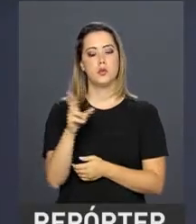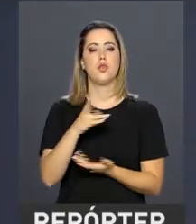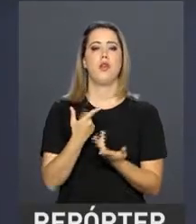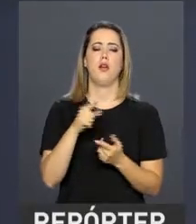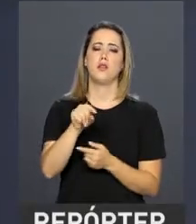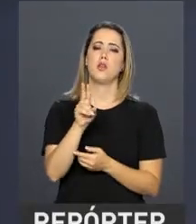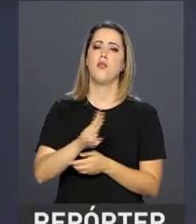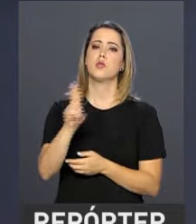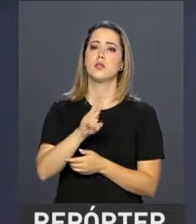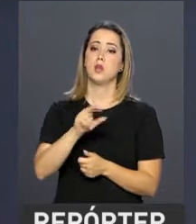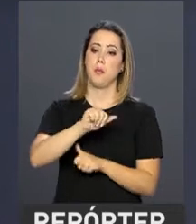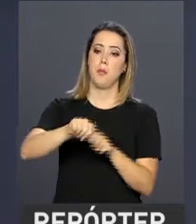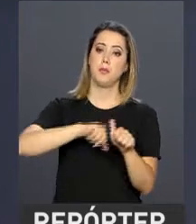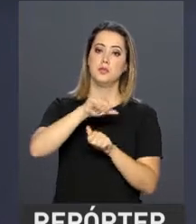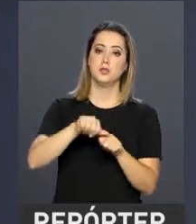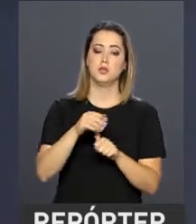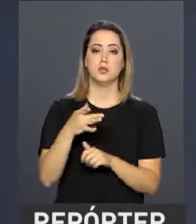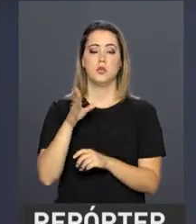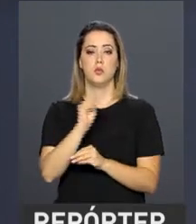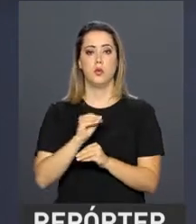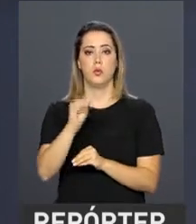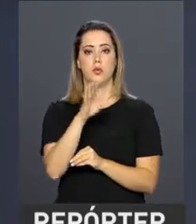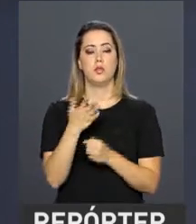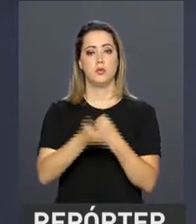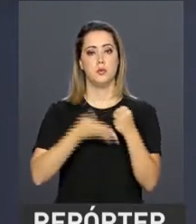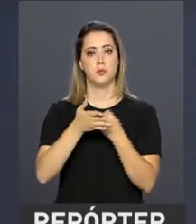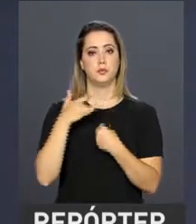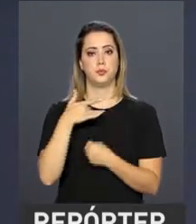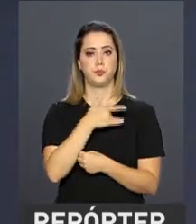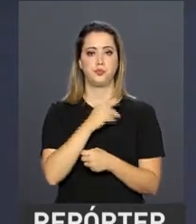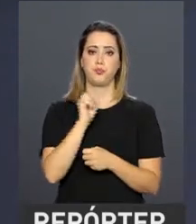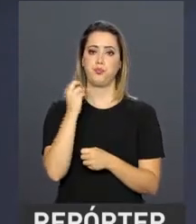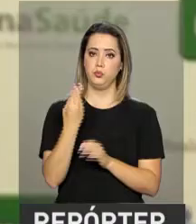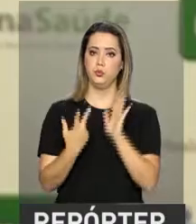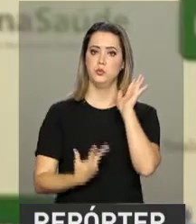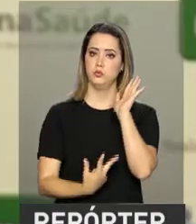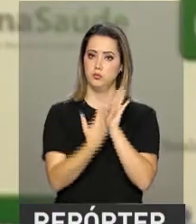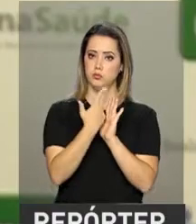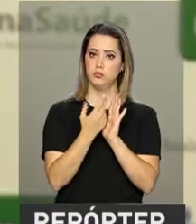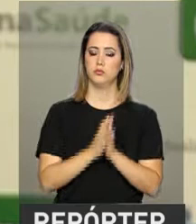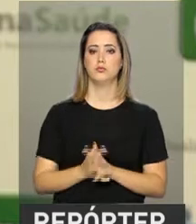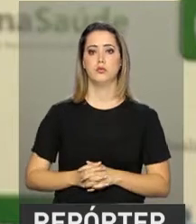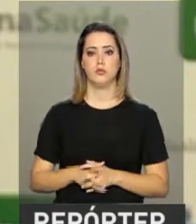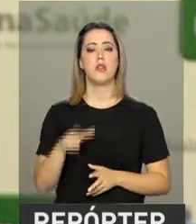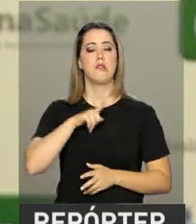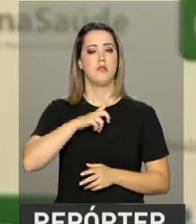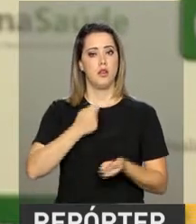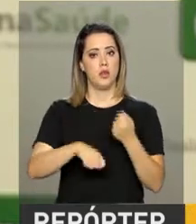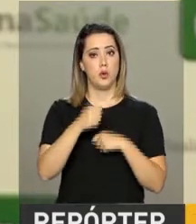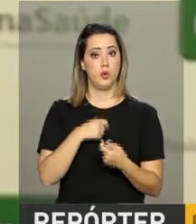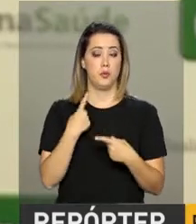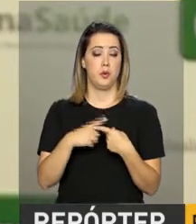melhorar a atenção básica nos postos de saúde e procedimentos de alta complexidade como transplantes haverá muita economia pela